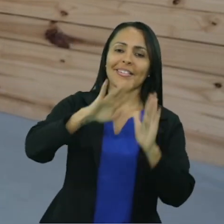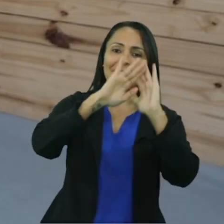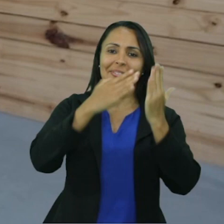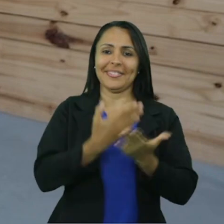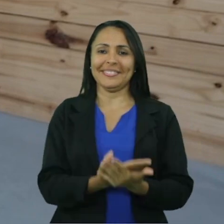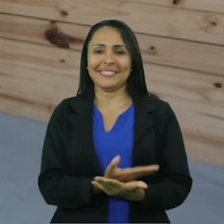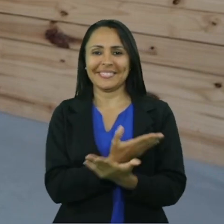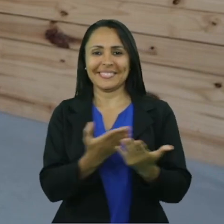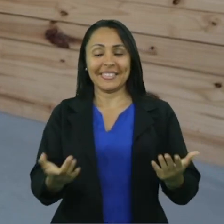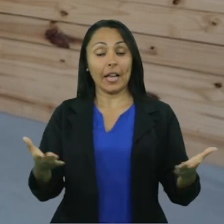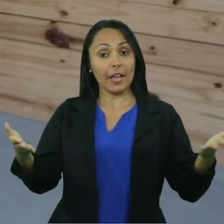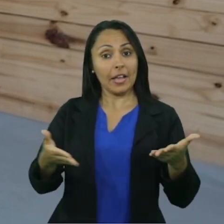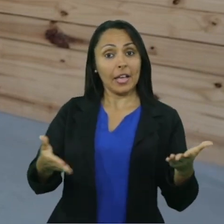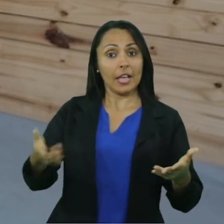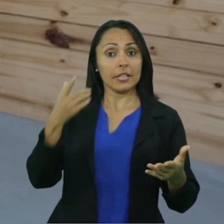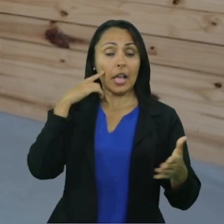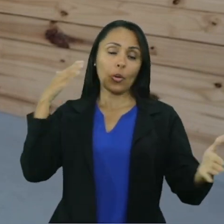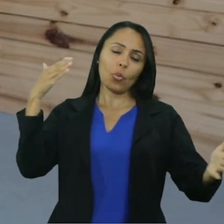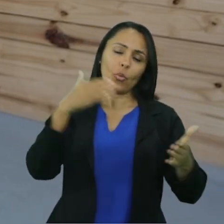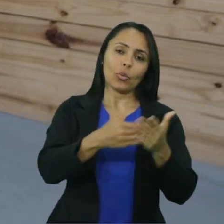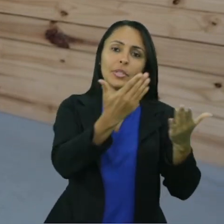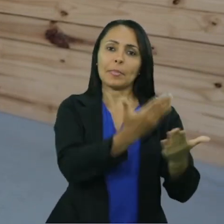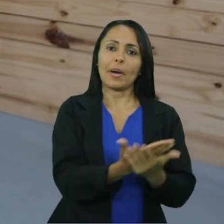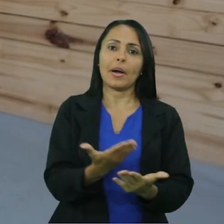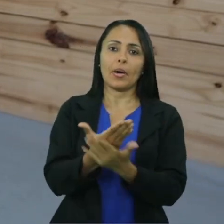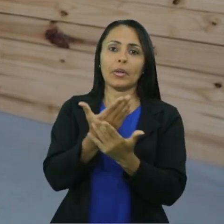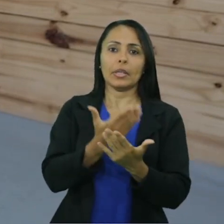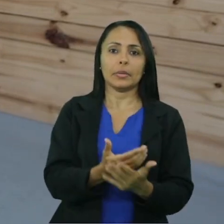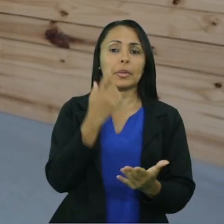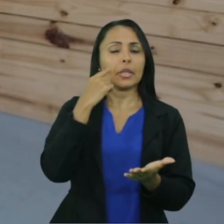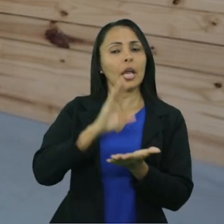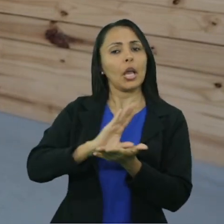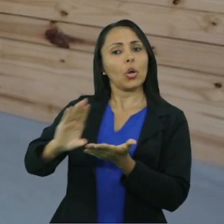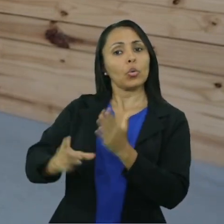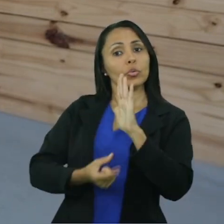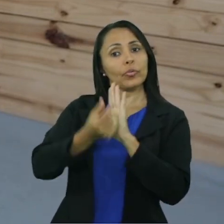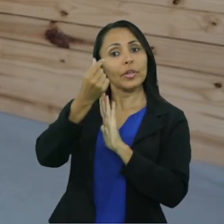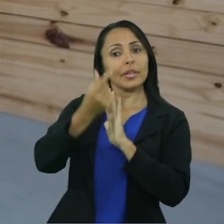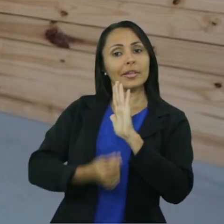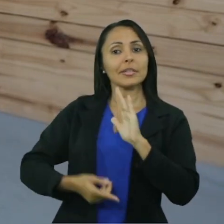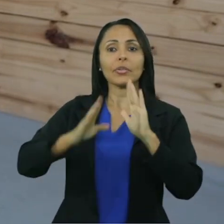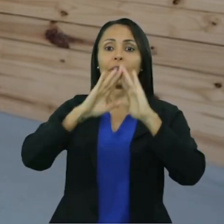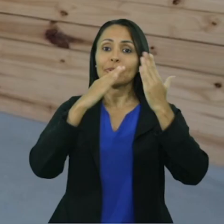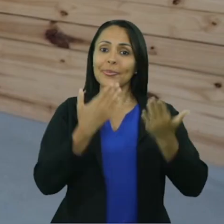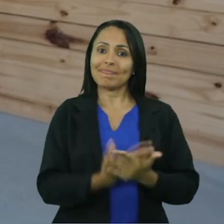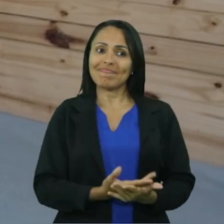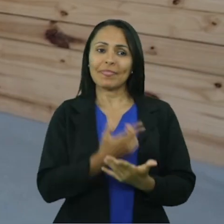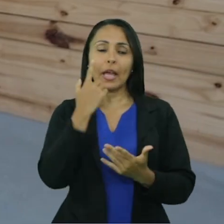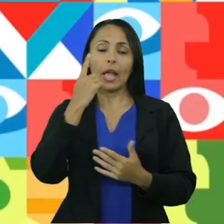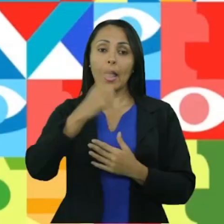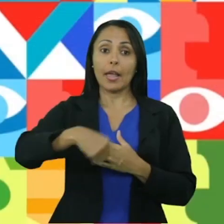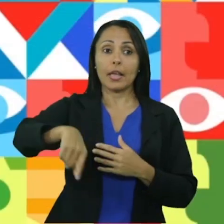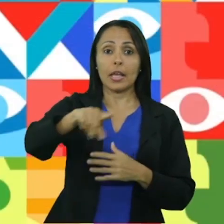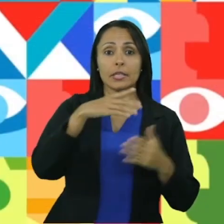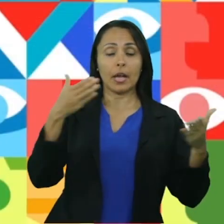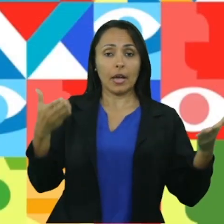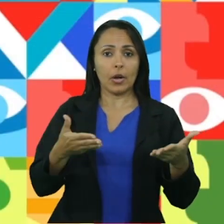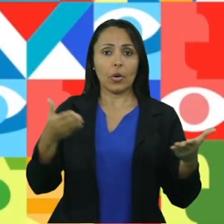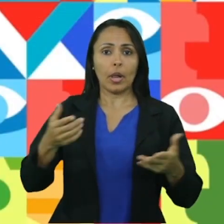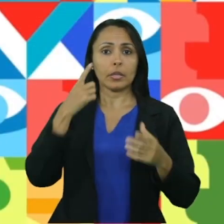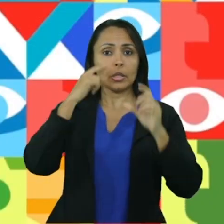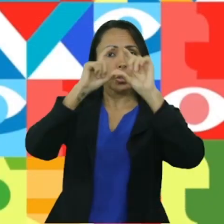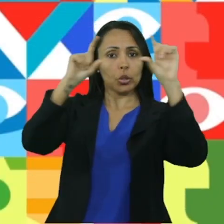Escolar. E esta é a última unidade da disciplina de Recursos Financeiros na Escola. Essa unidade